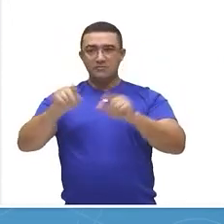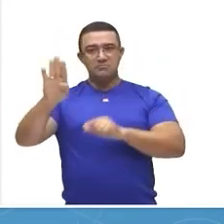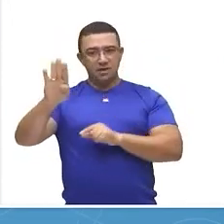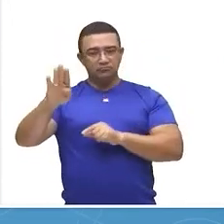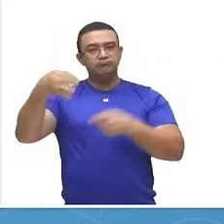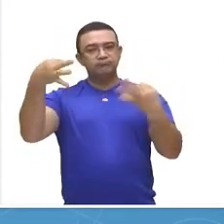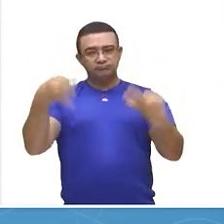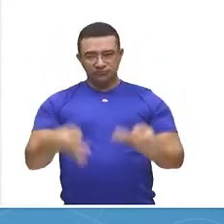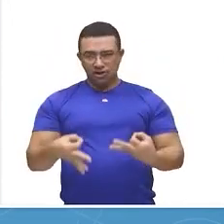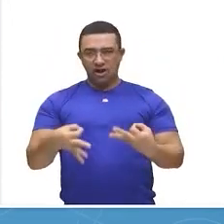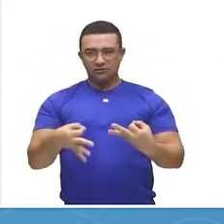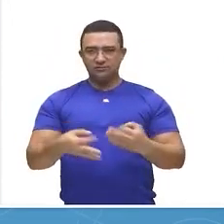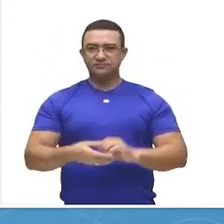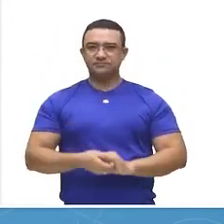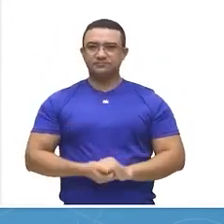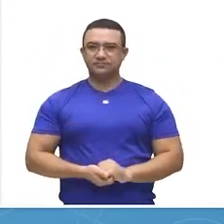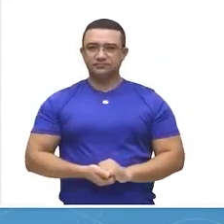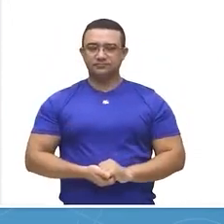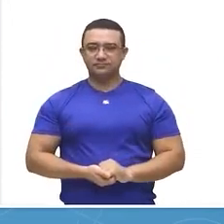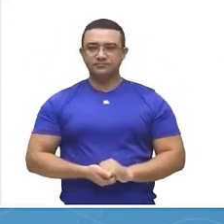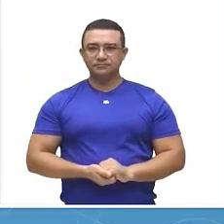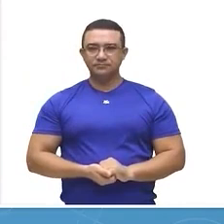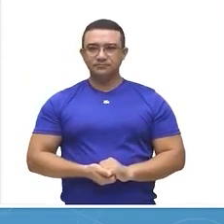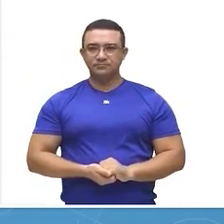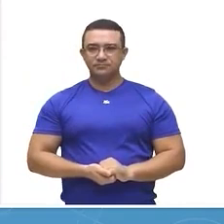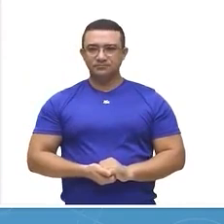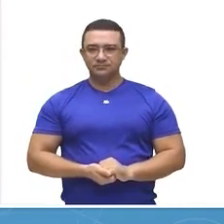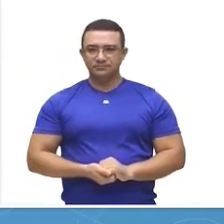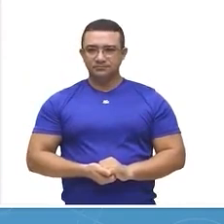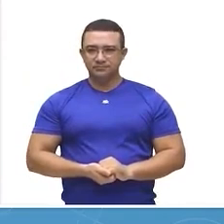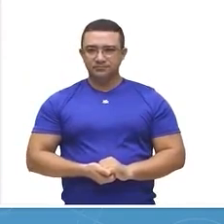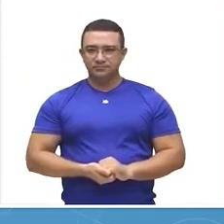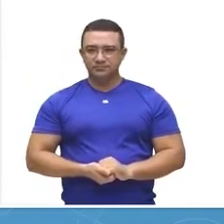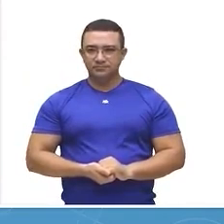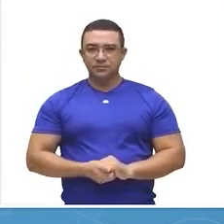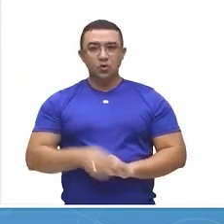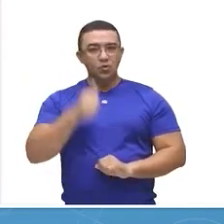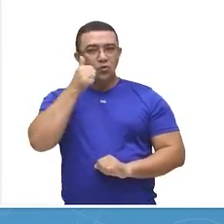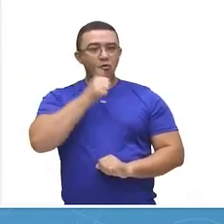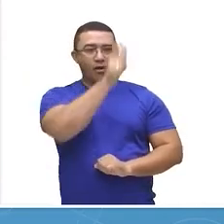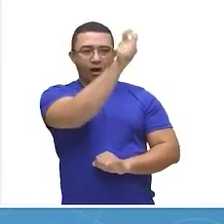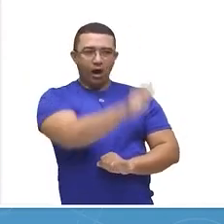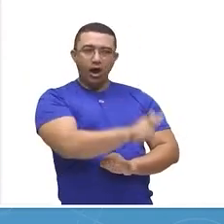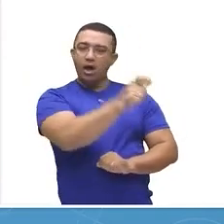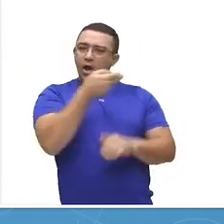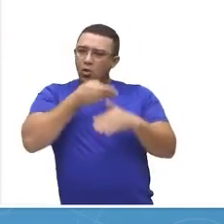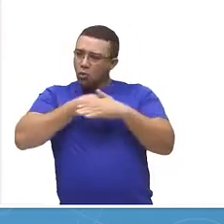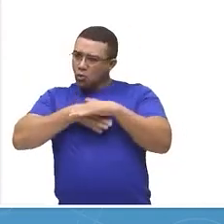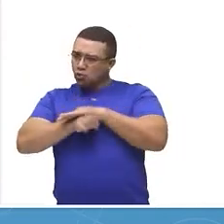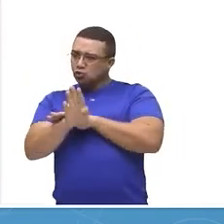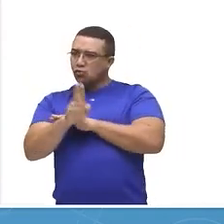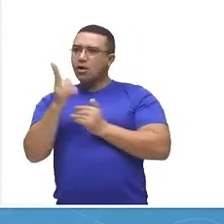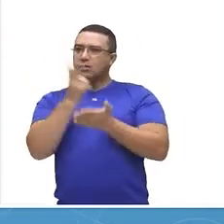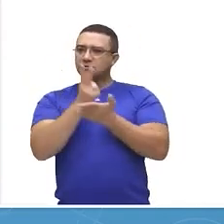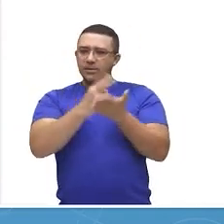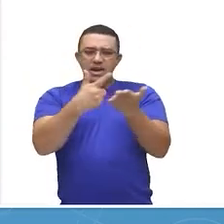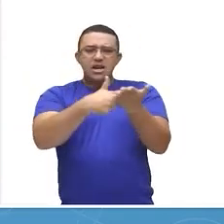Está correto. She used to write her diary under her pillow. Ela costuma, né, costumava esconder seu